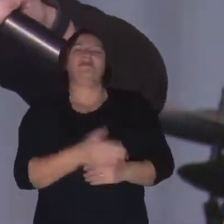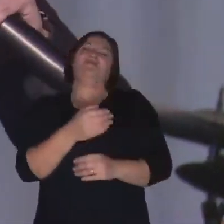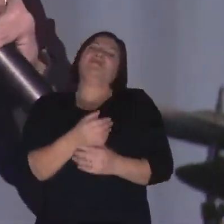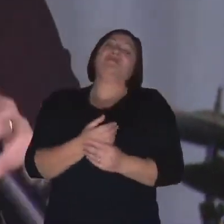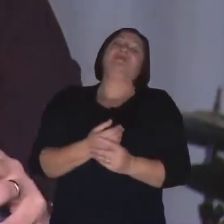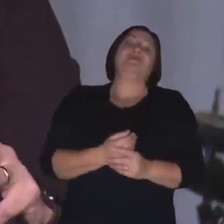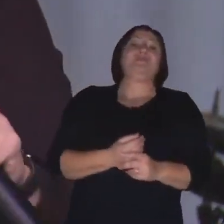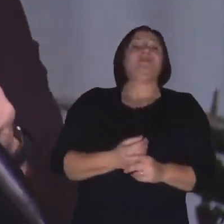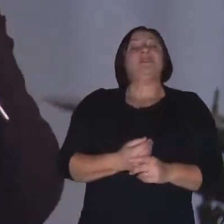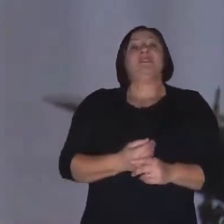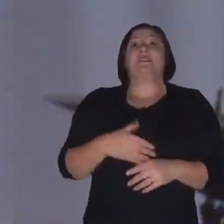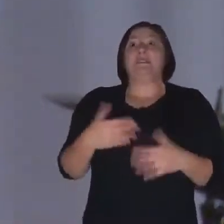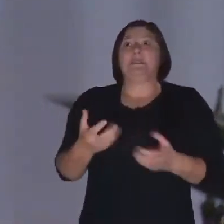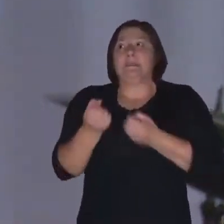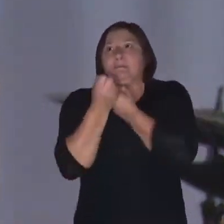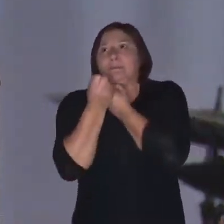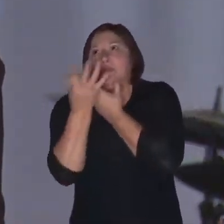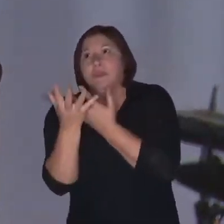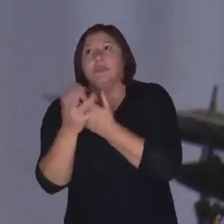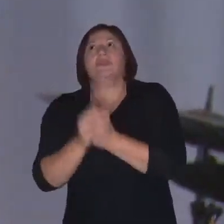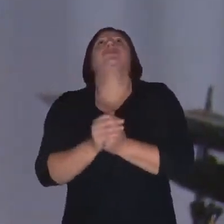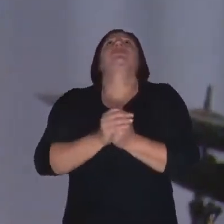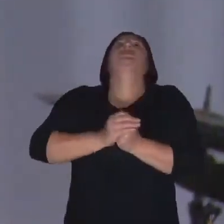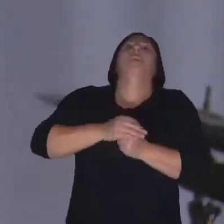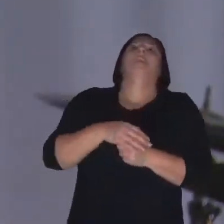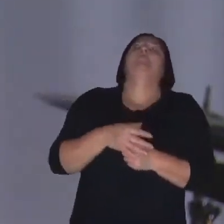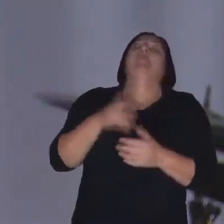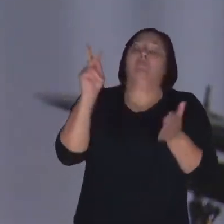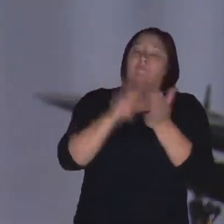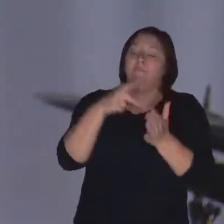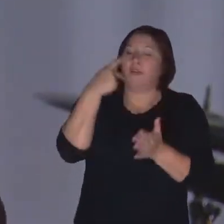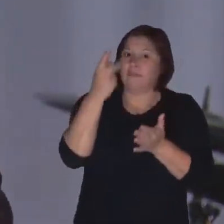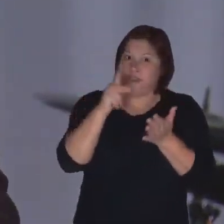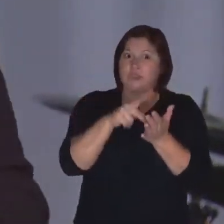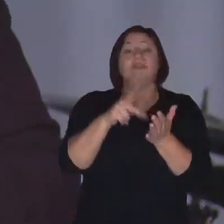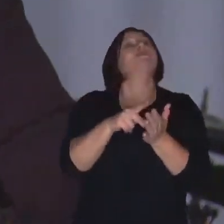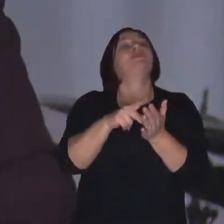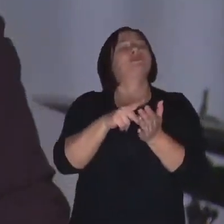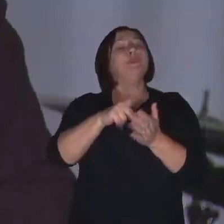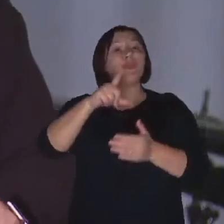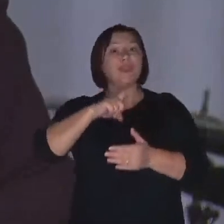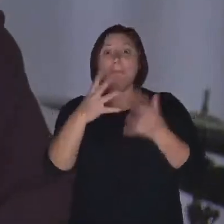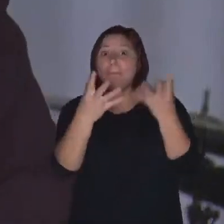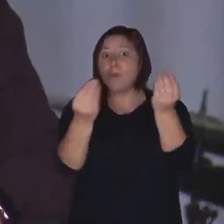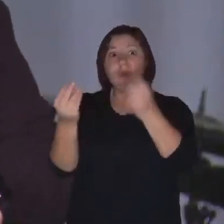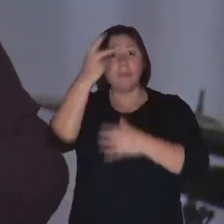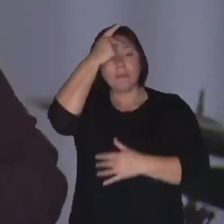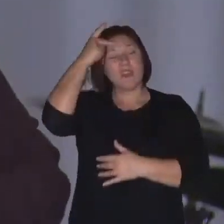Infelizmente, muitas pessoas não conseguem viver o que Deus deseja para suas vidas porque desejam